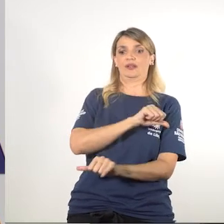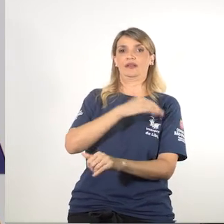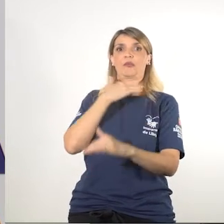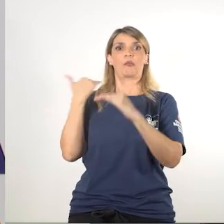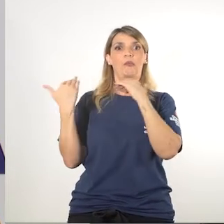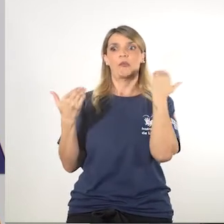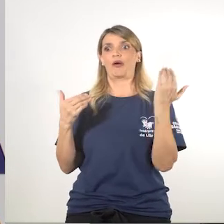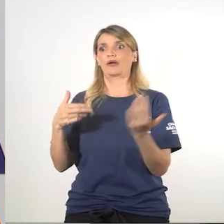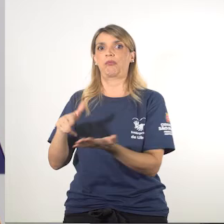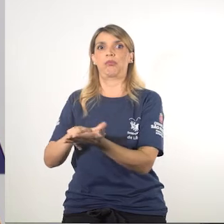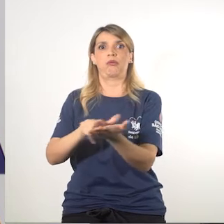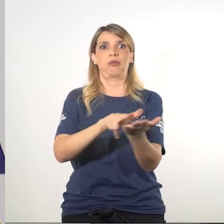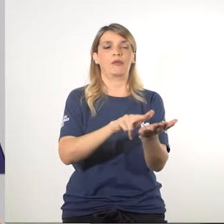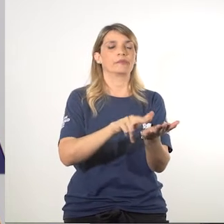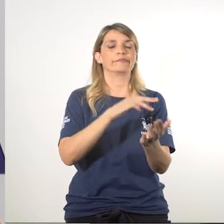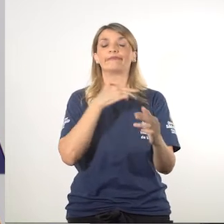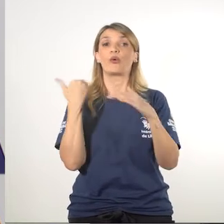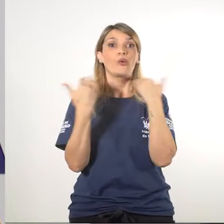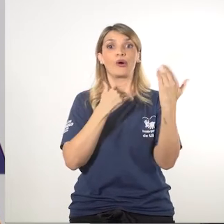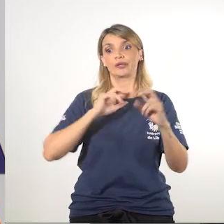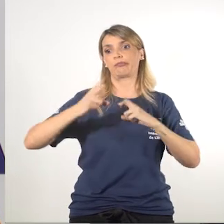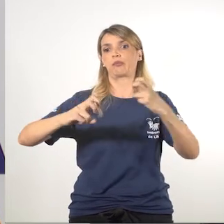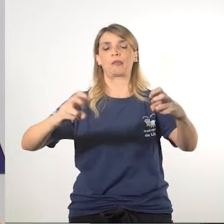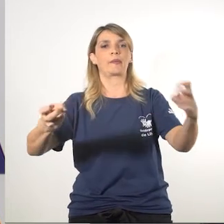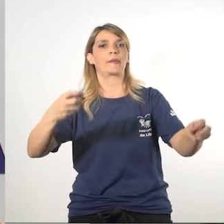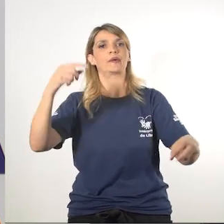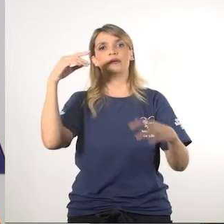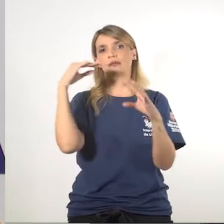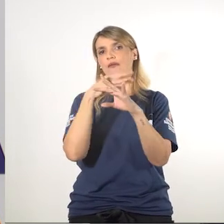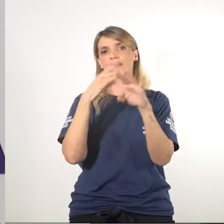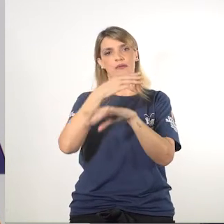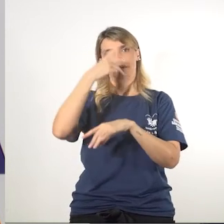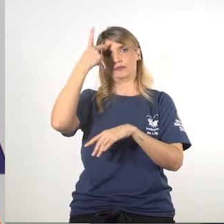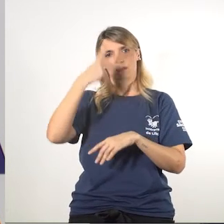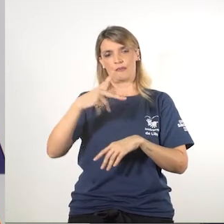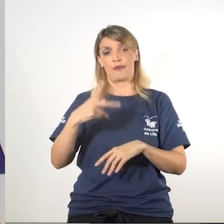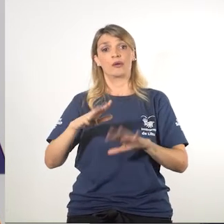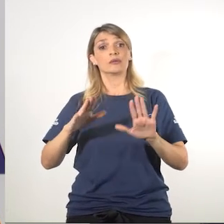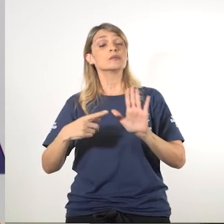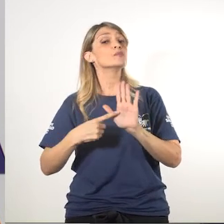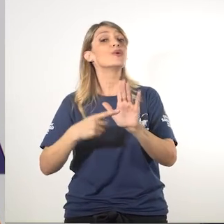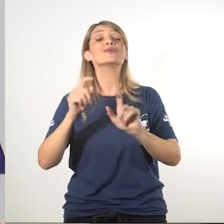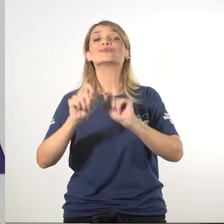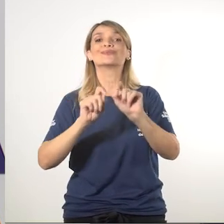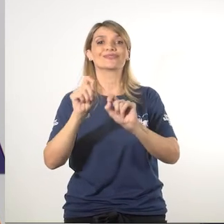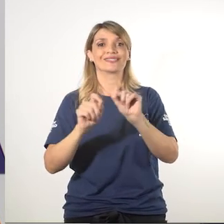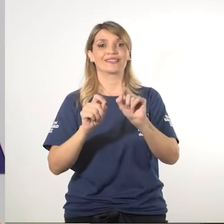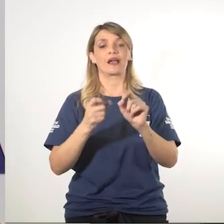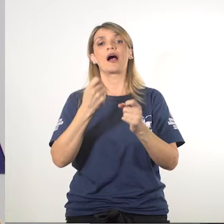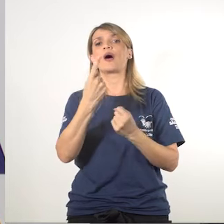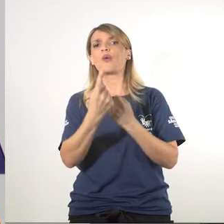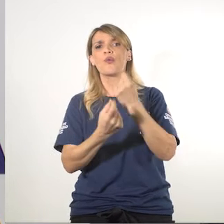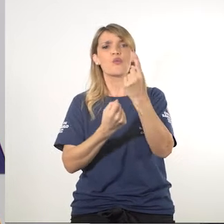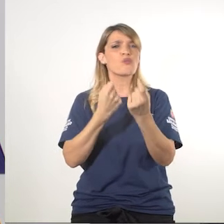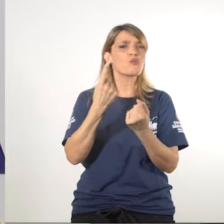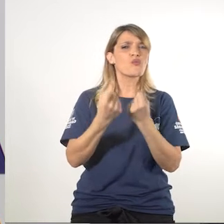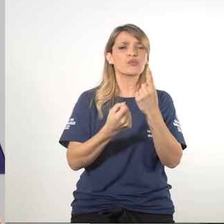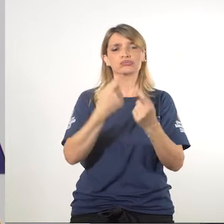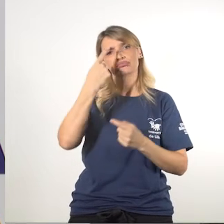de São Paulo. Então, é claro que com esse resultado, isso aponta que em alguns dias a gente